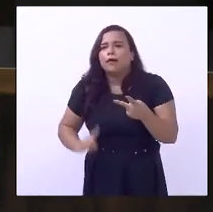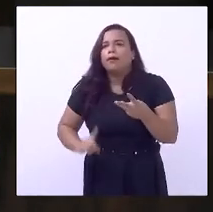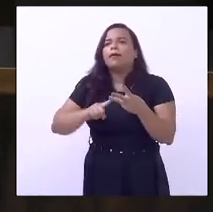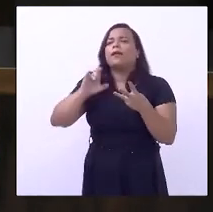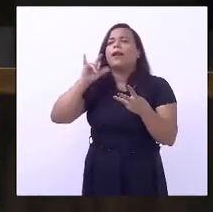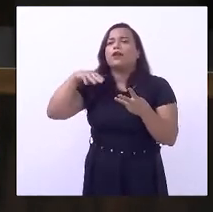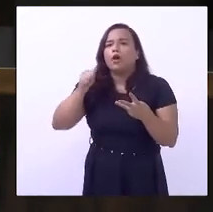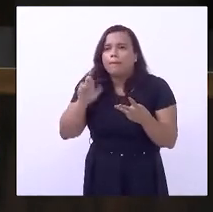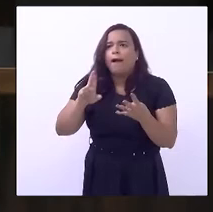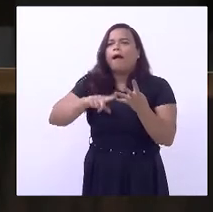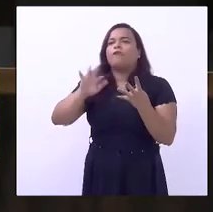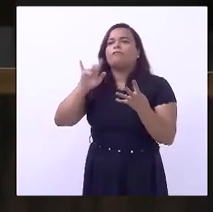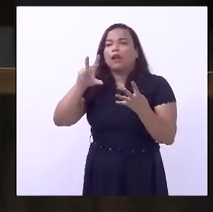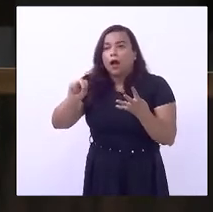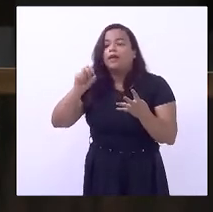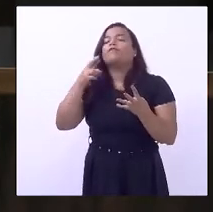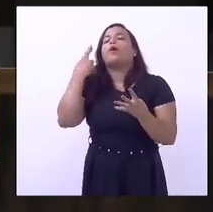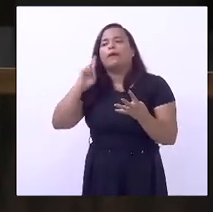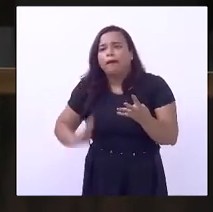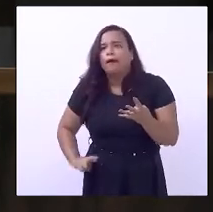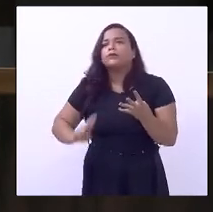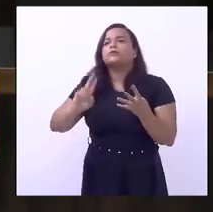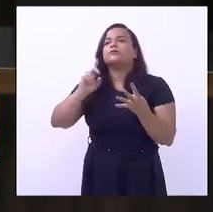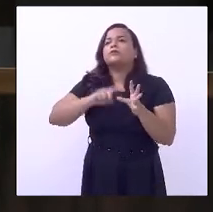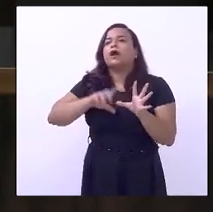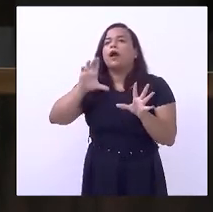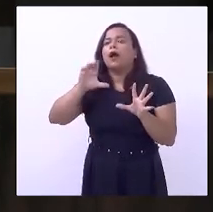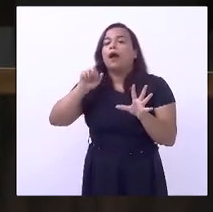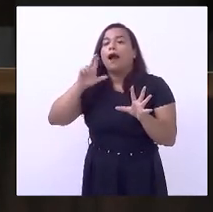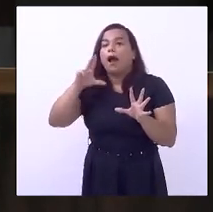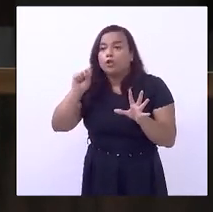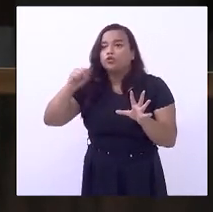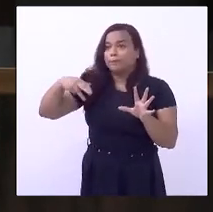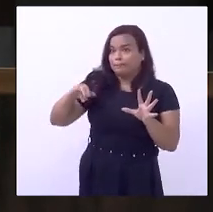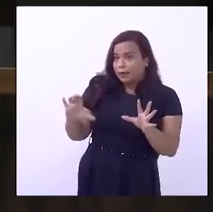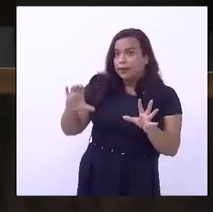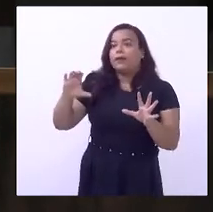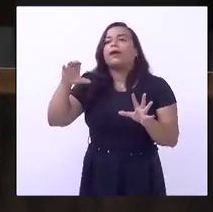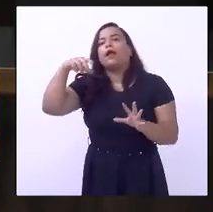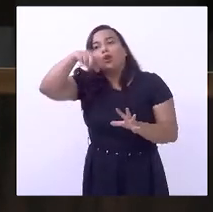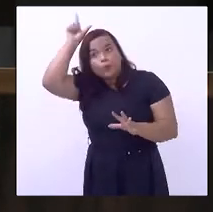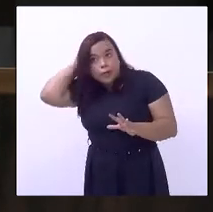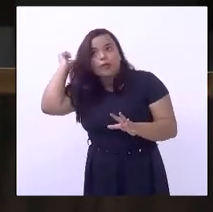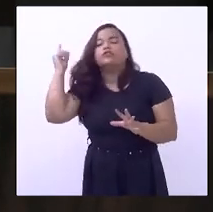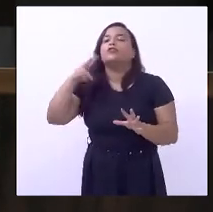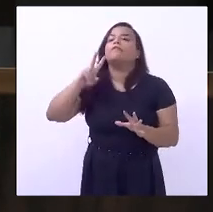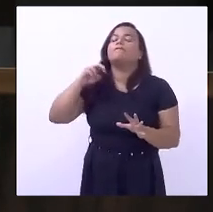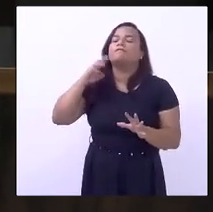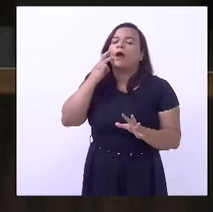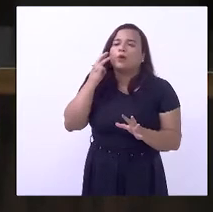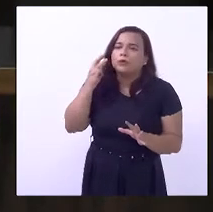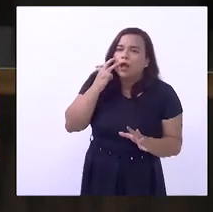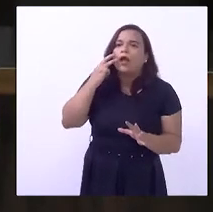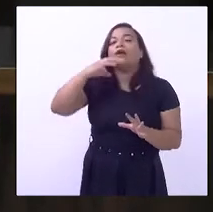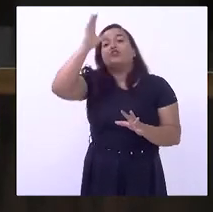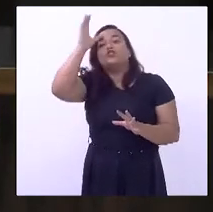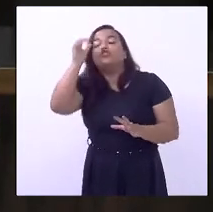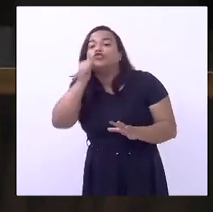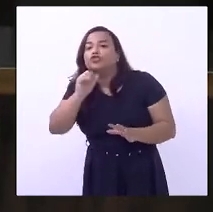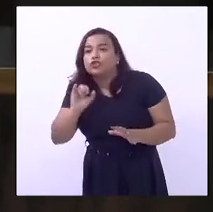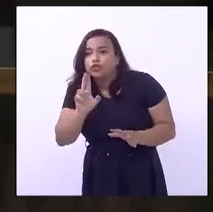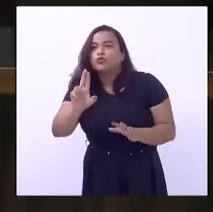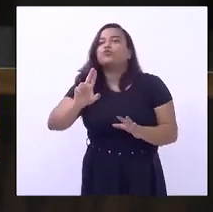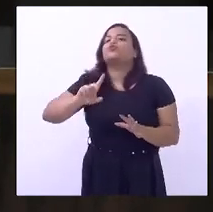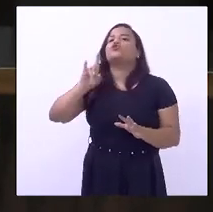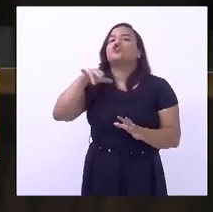Eliomar Coelho, Flávio Serafim, Renata Souza, Carlos Mink, Luiz Paulo, Valdeir Carneiro, Tia Ju, Bebeto, Dionísio Lins,